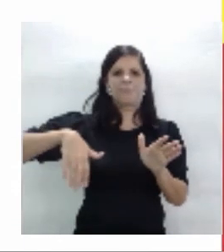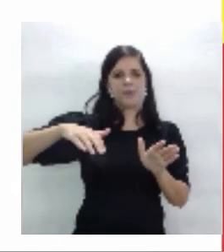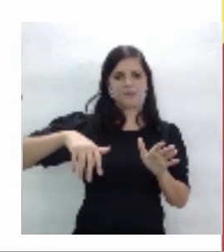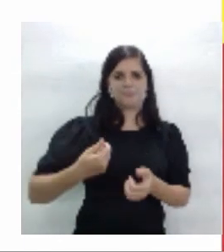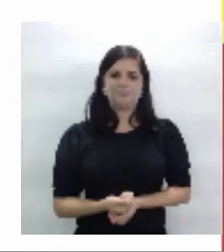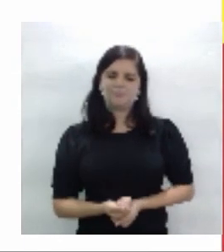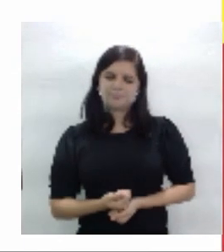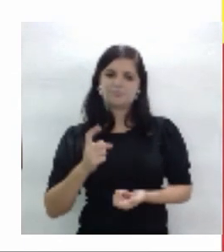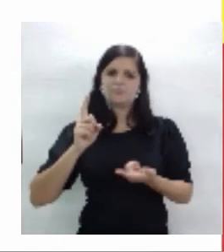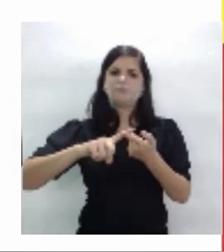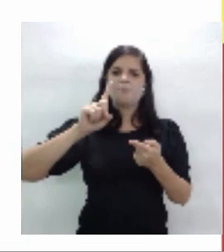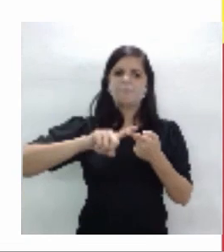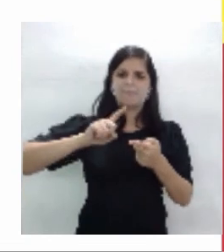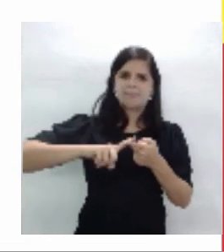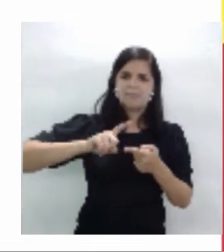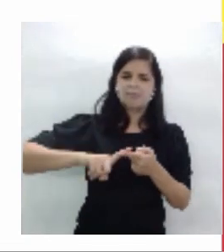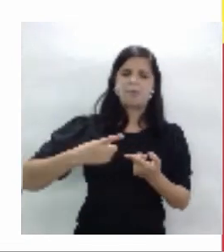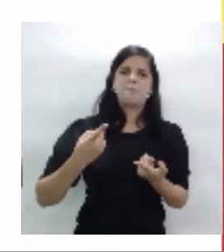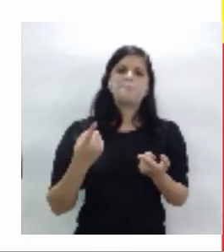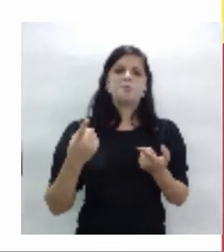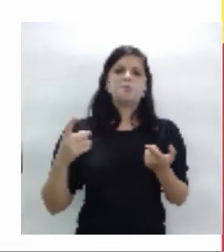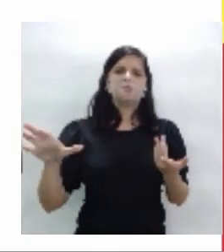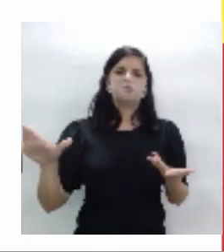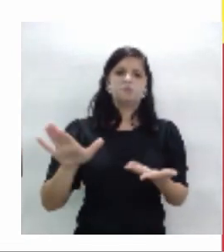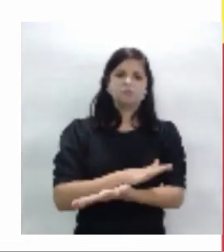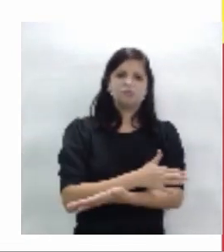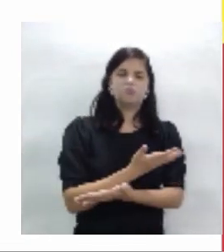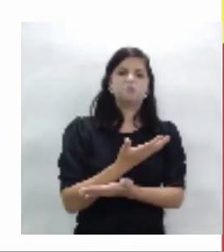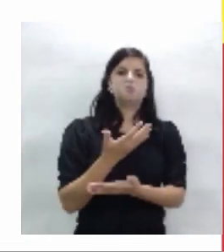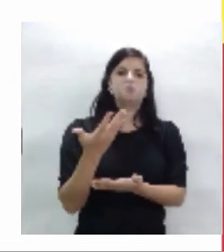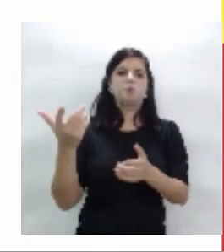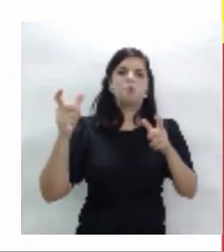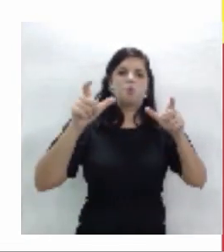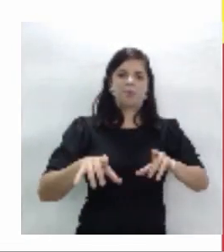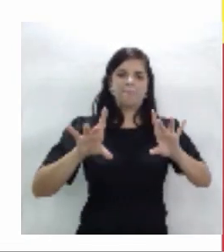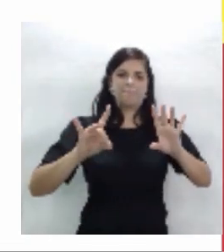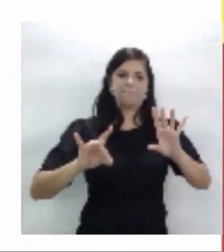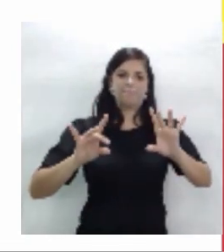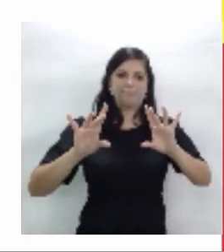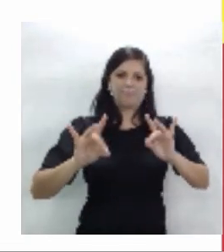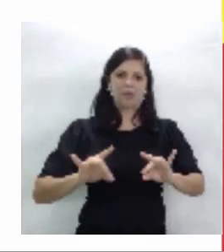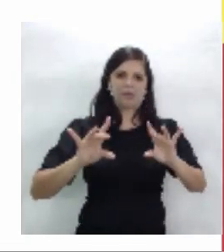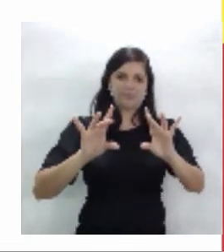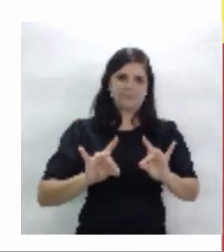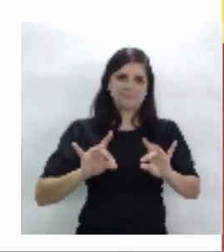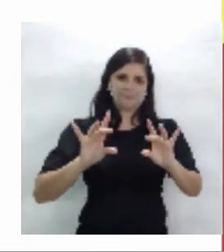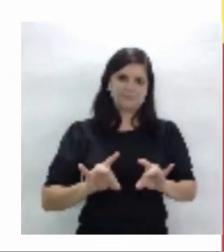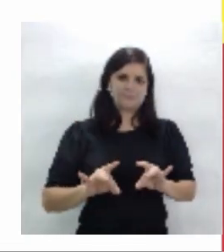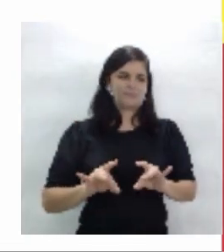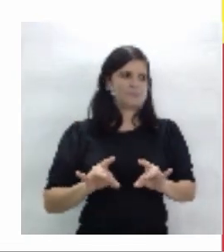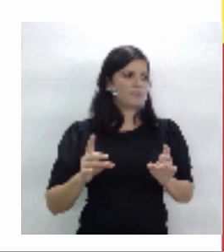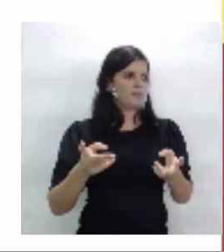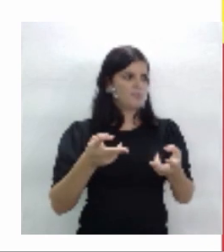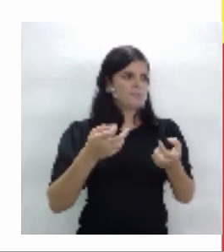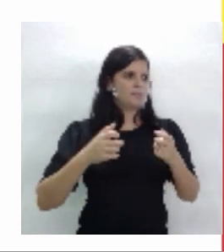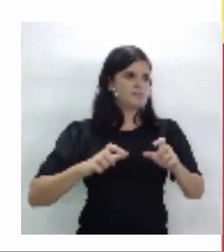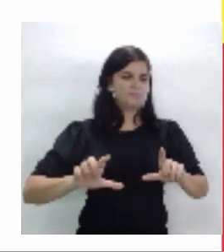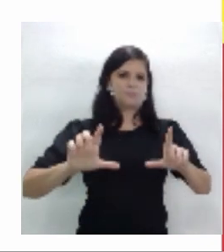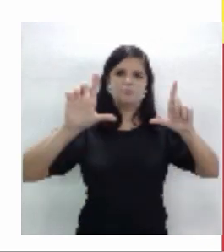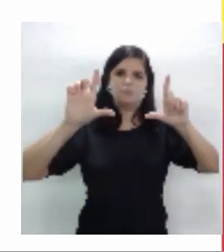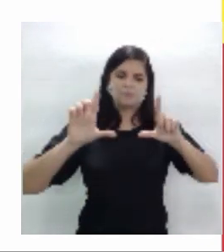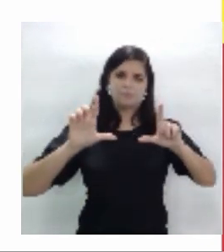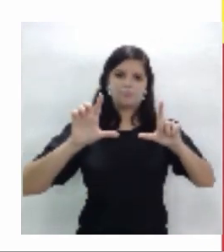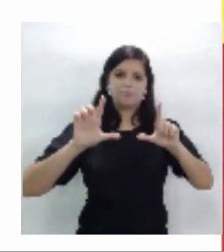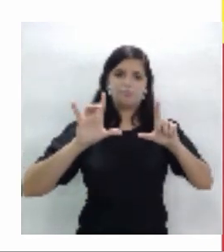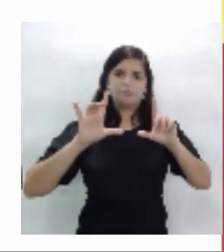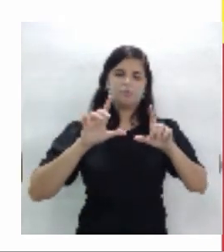Há também, gente, uma devastação em ambientes de mangue, tá? A gente observa na tela